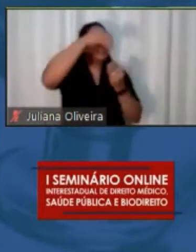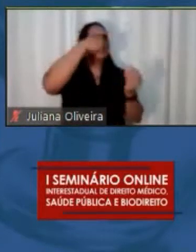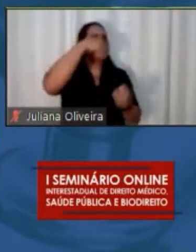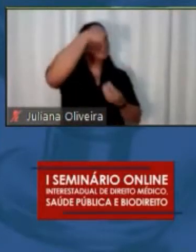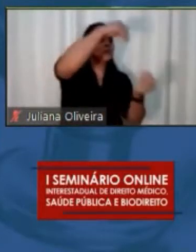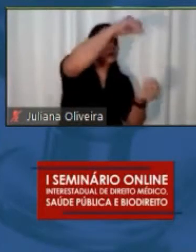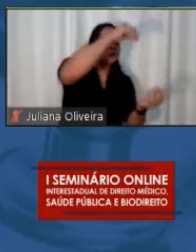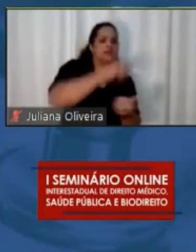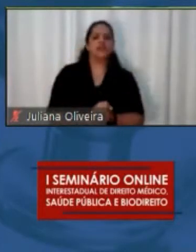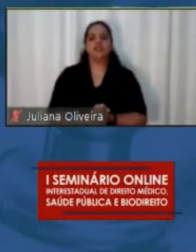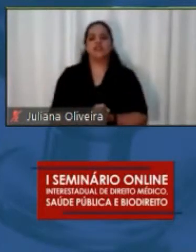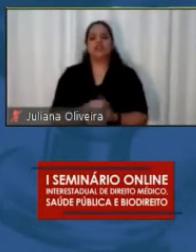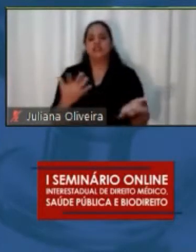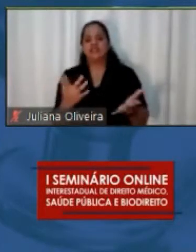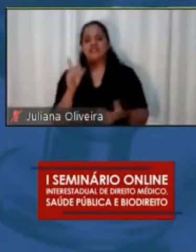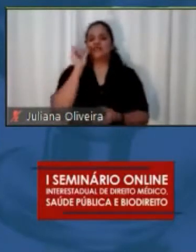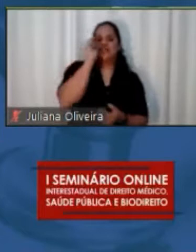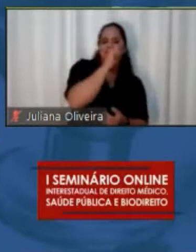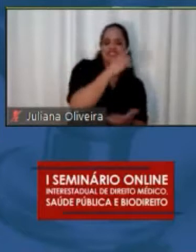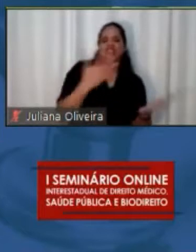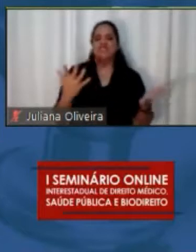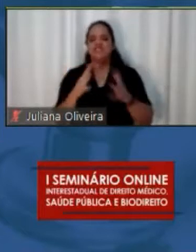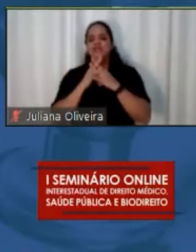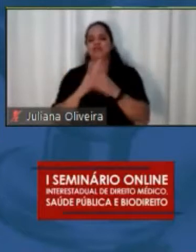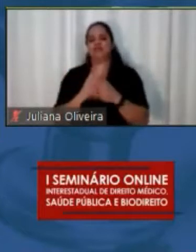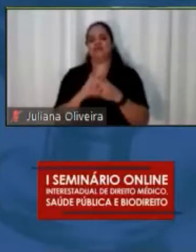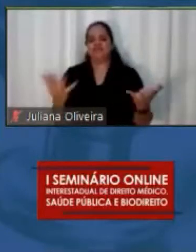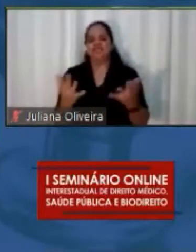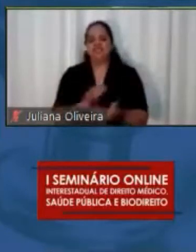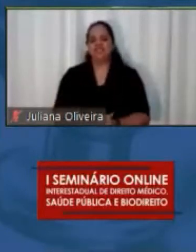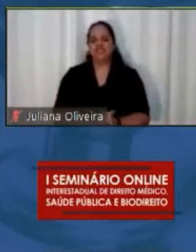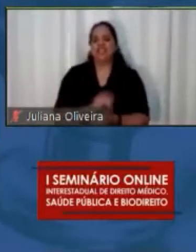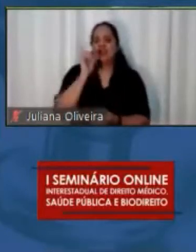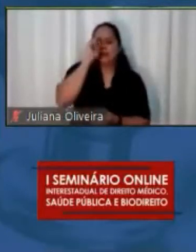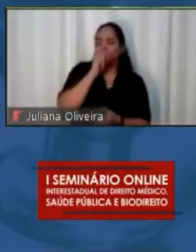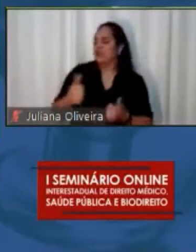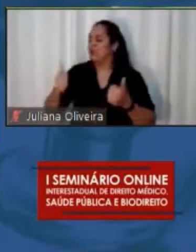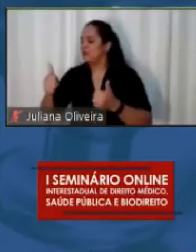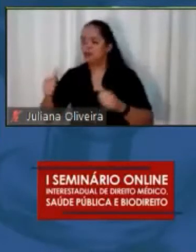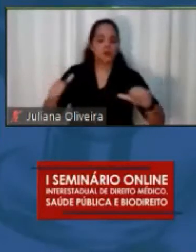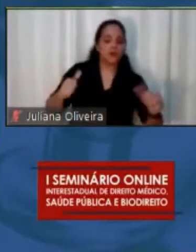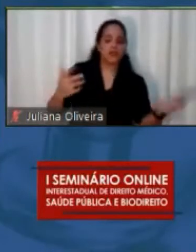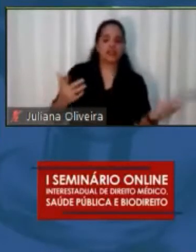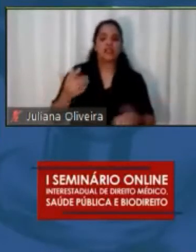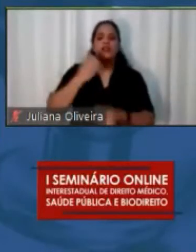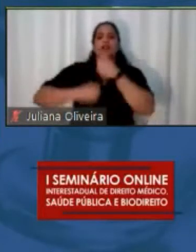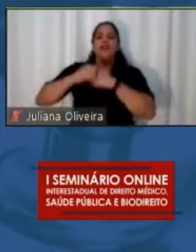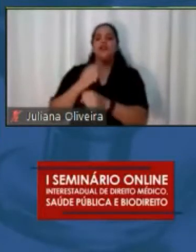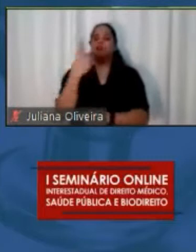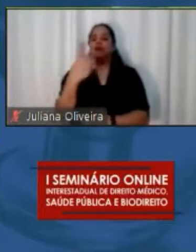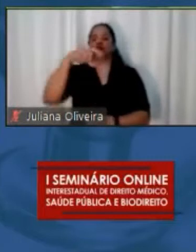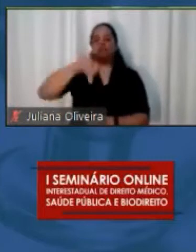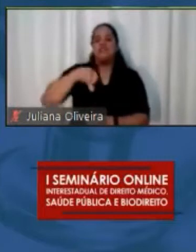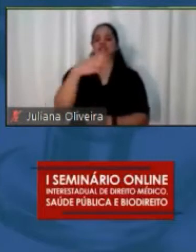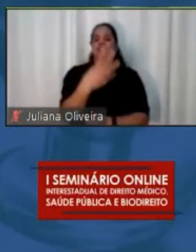Esta regra foi estabelecida em 1942 por um ginecologista e um anestesista, e